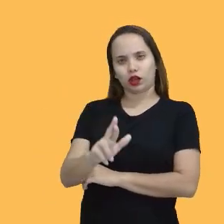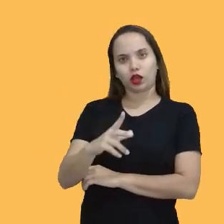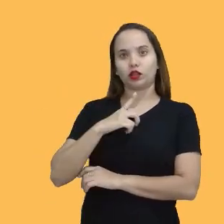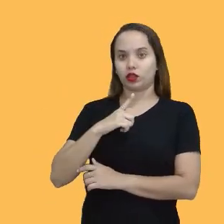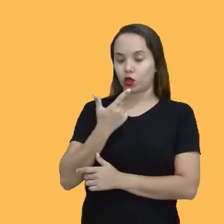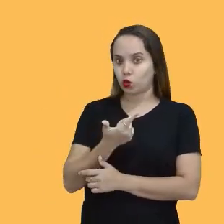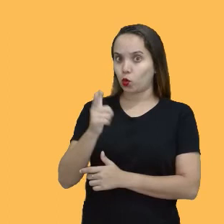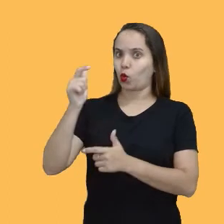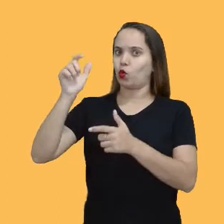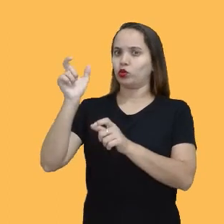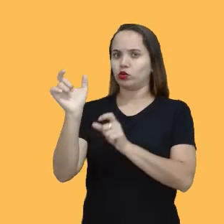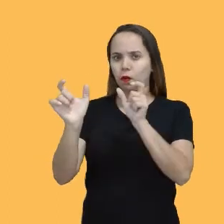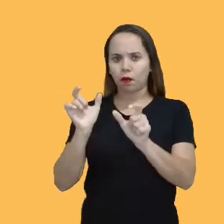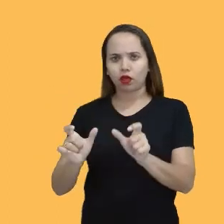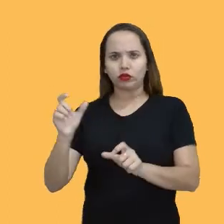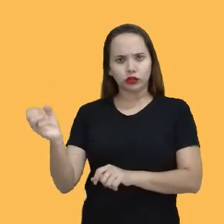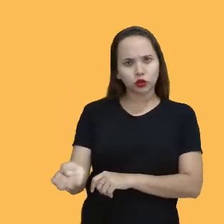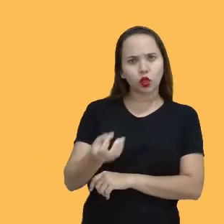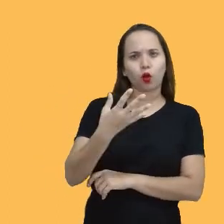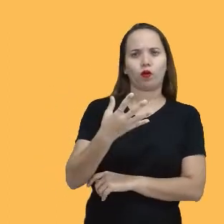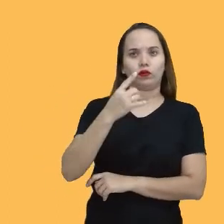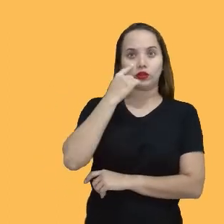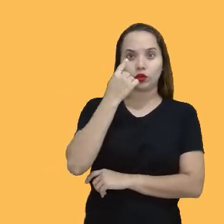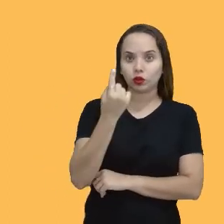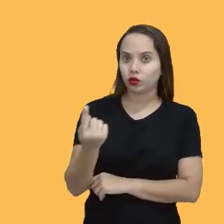para vocês. Indulgência,